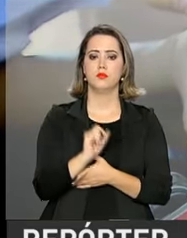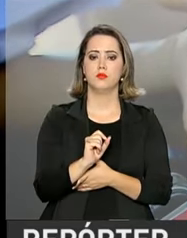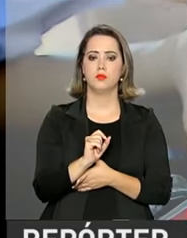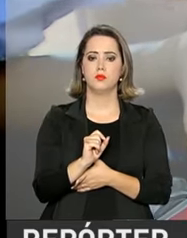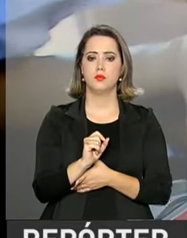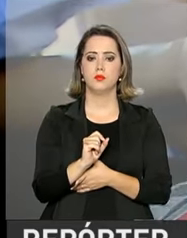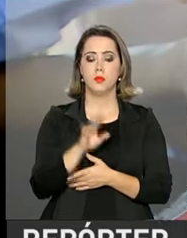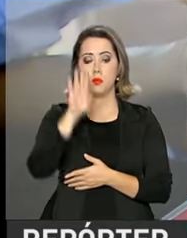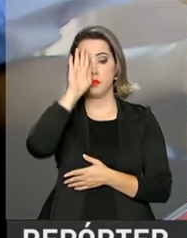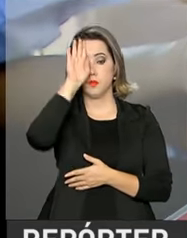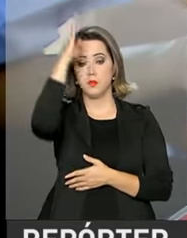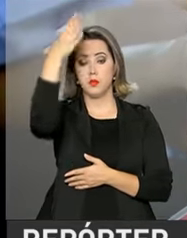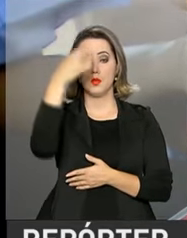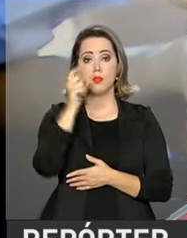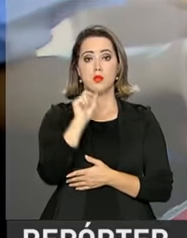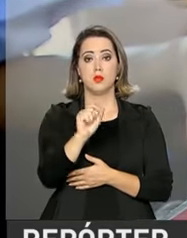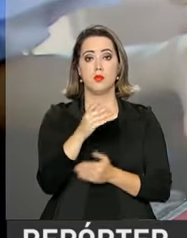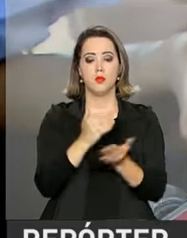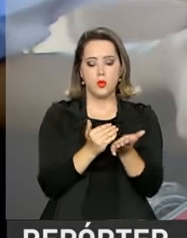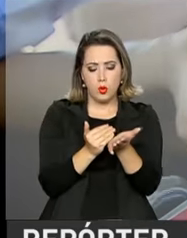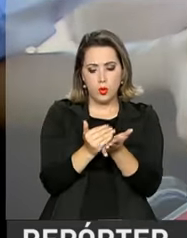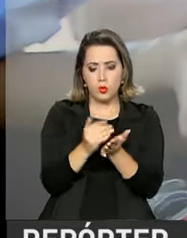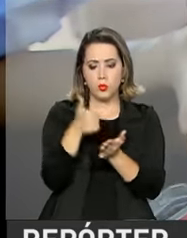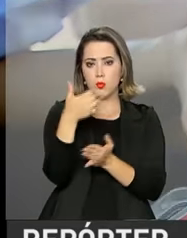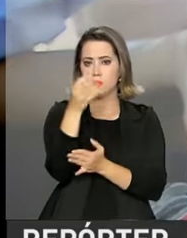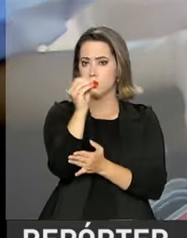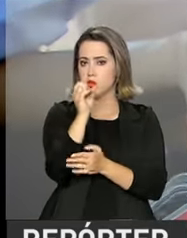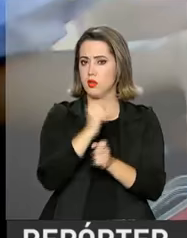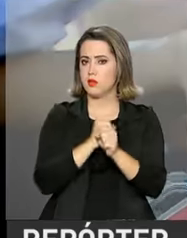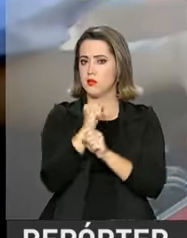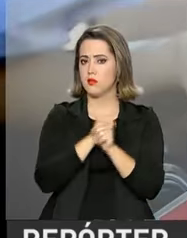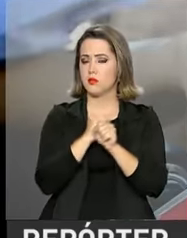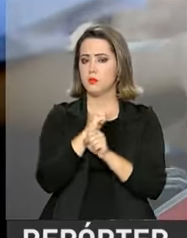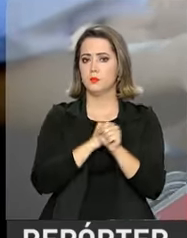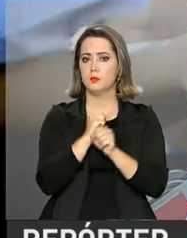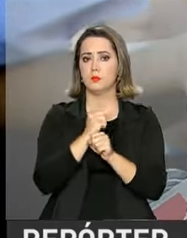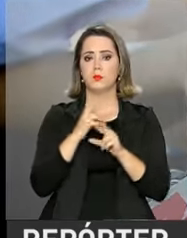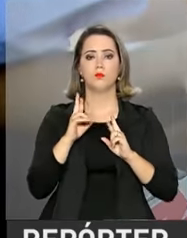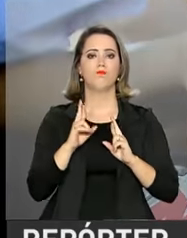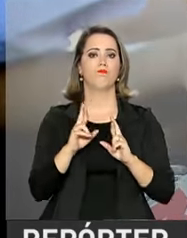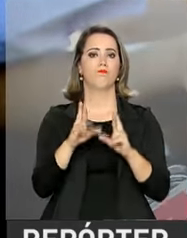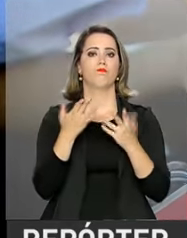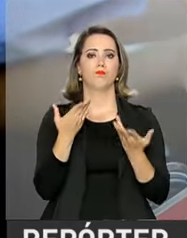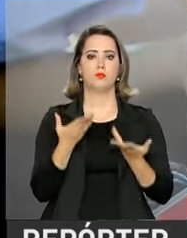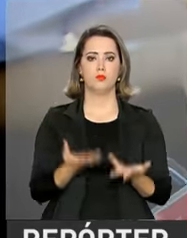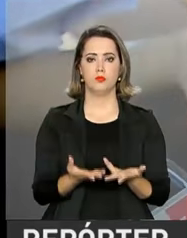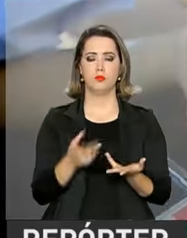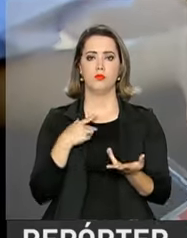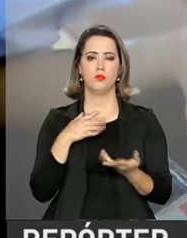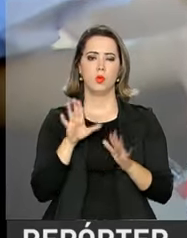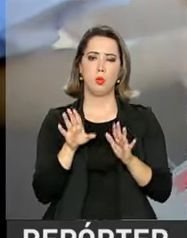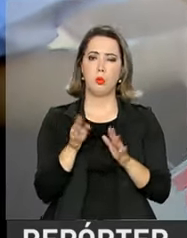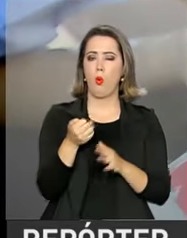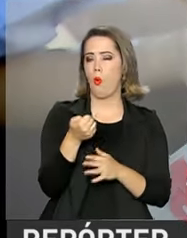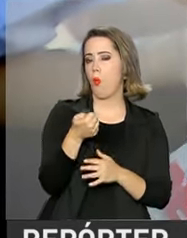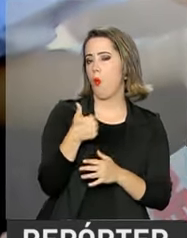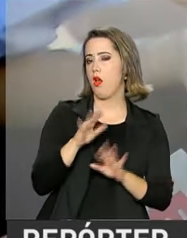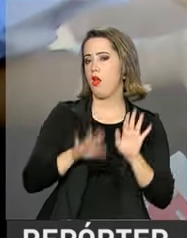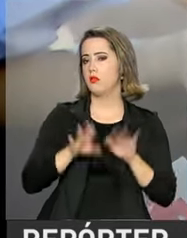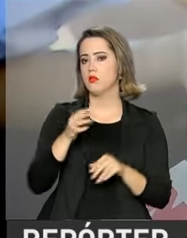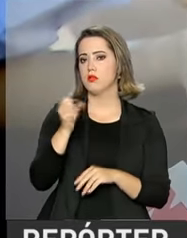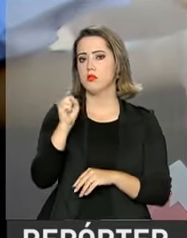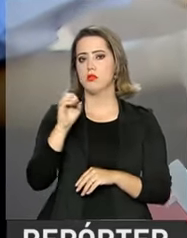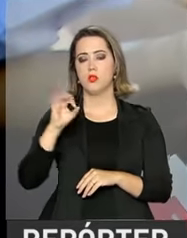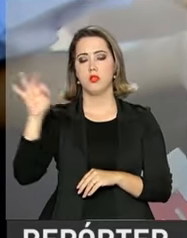principalmente no período inicial de dez anos esperamos aí se aproxime mais de